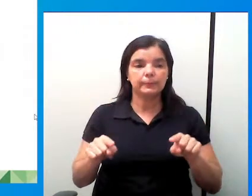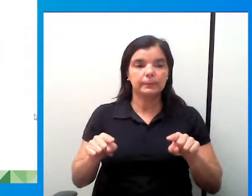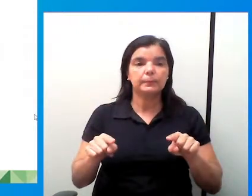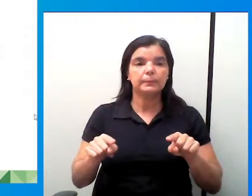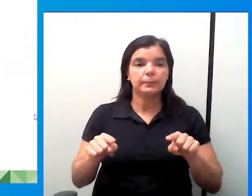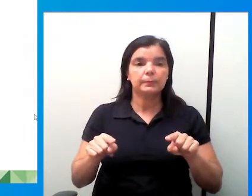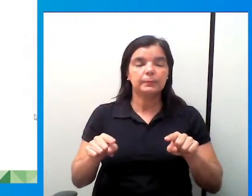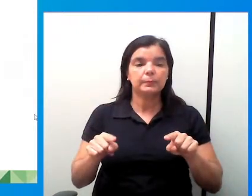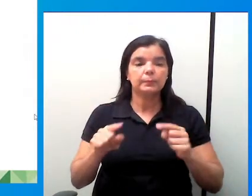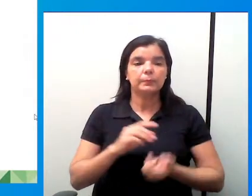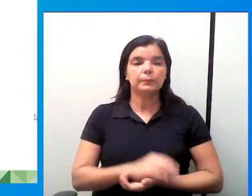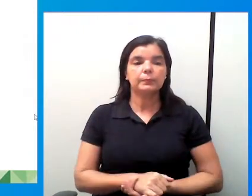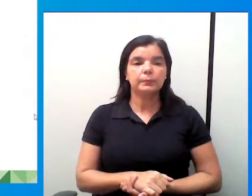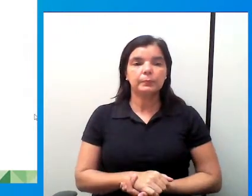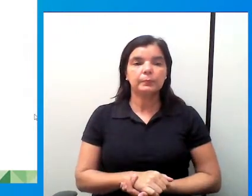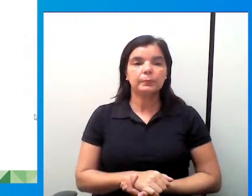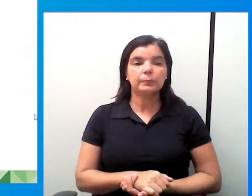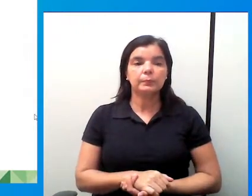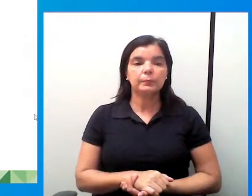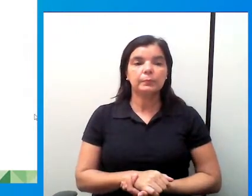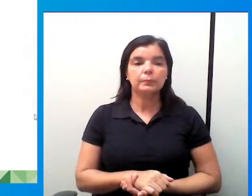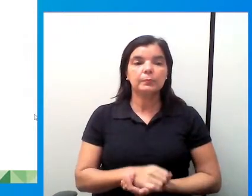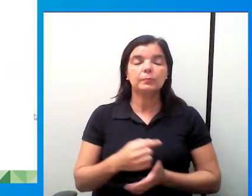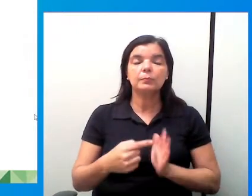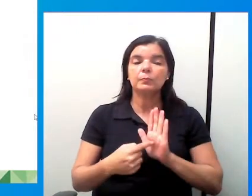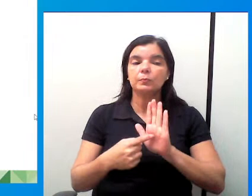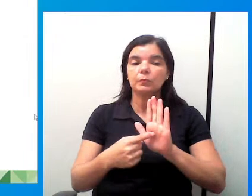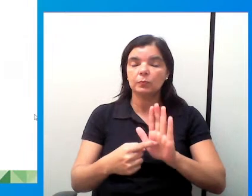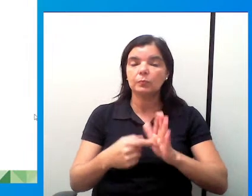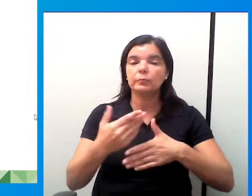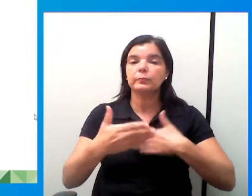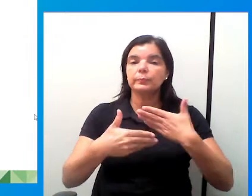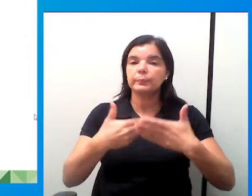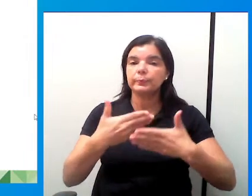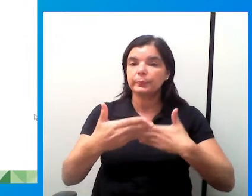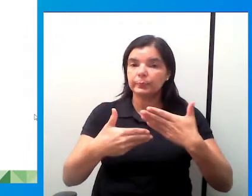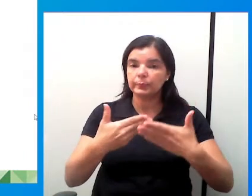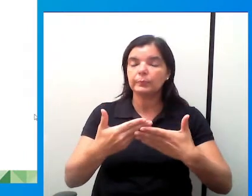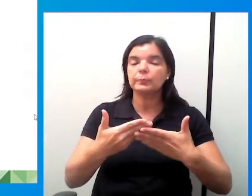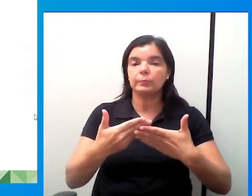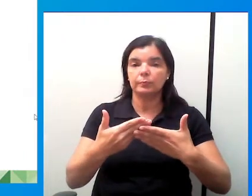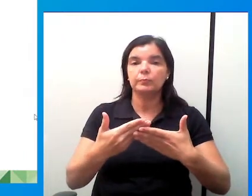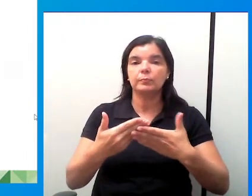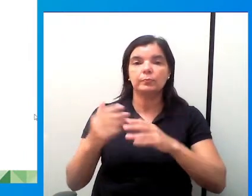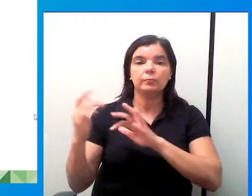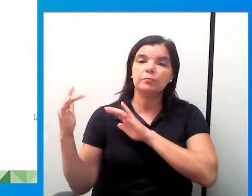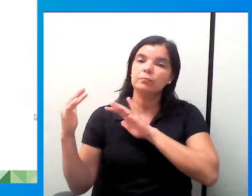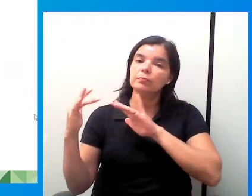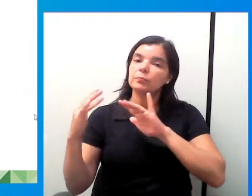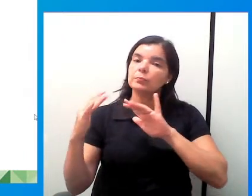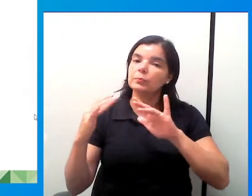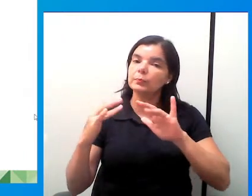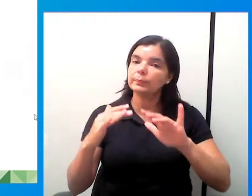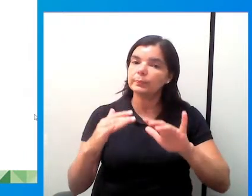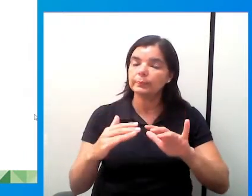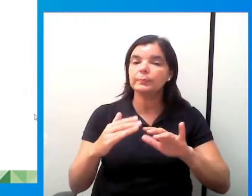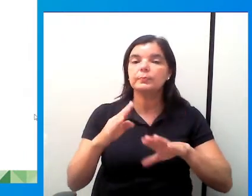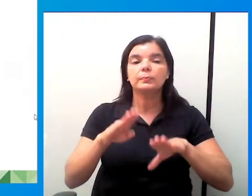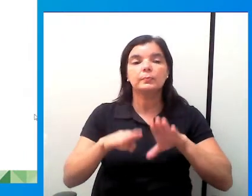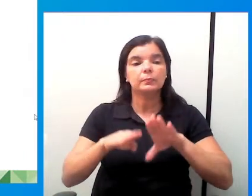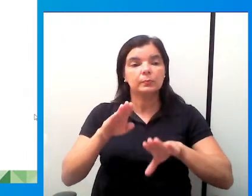esse slide para vocês? Eu trago para mostrar que este processo da curricularização é um processo que